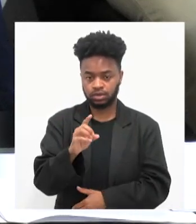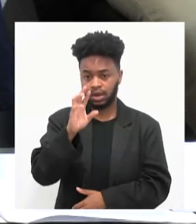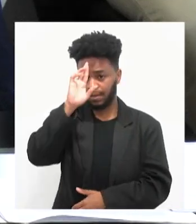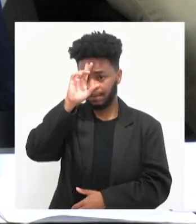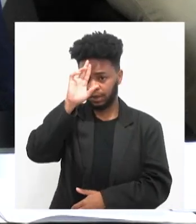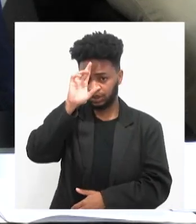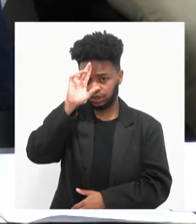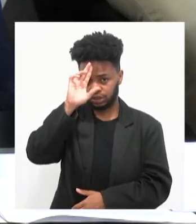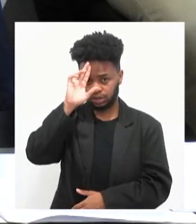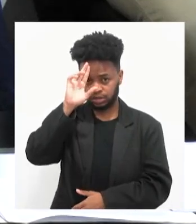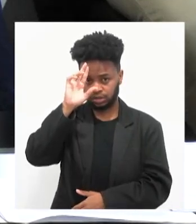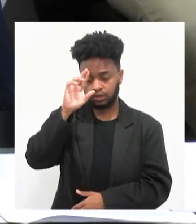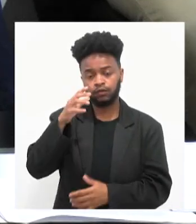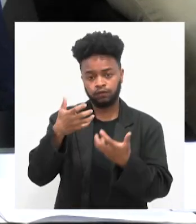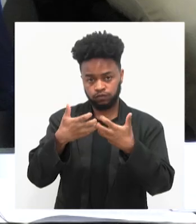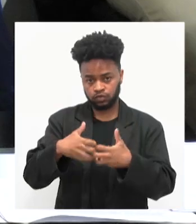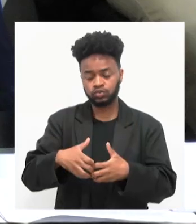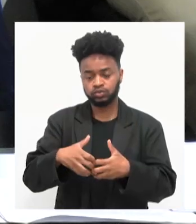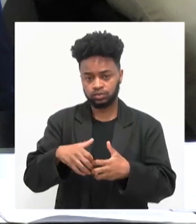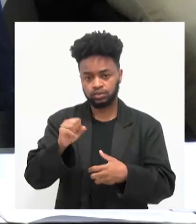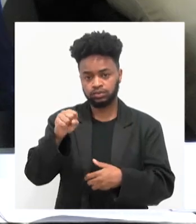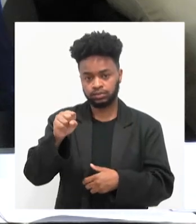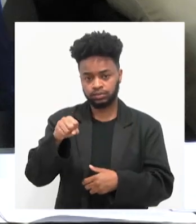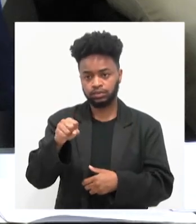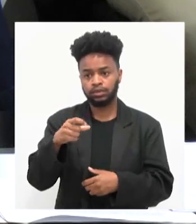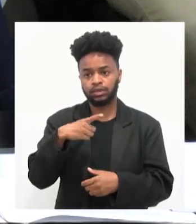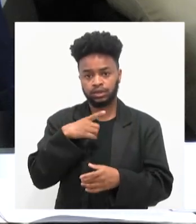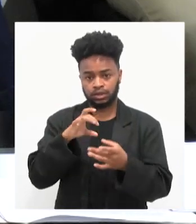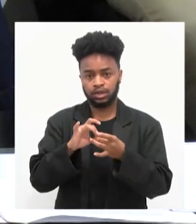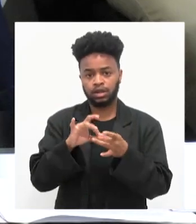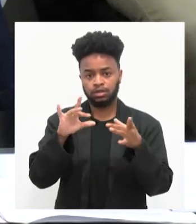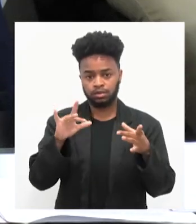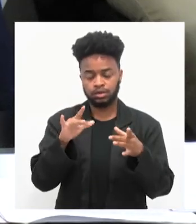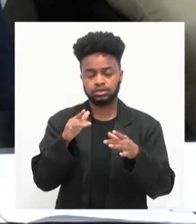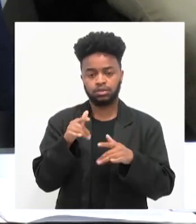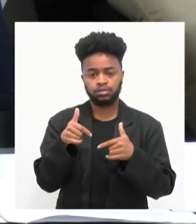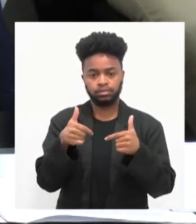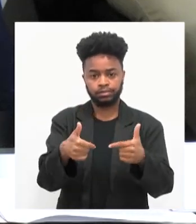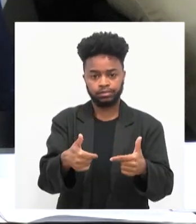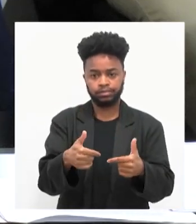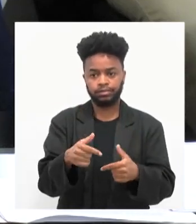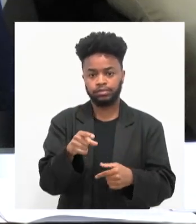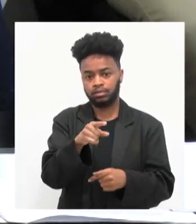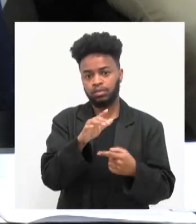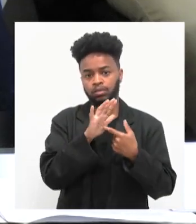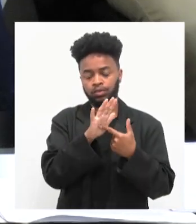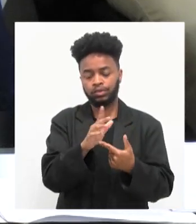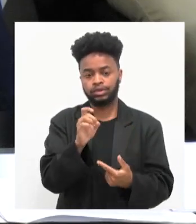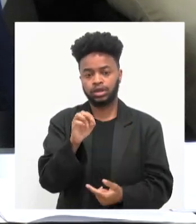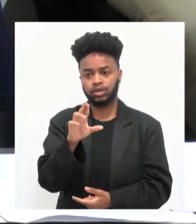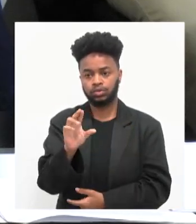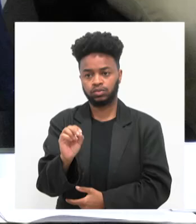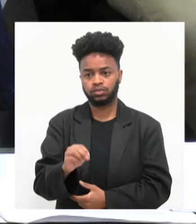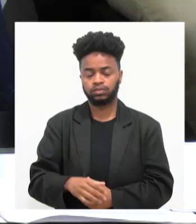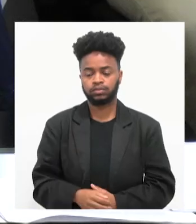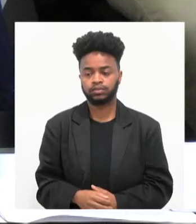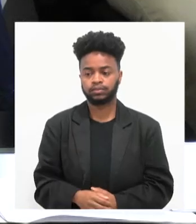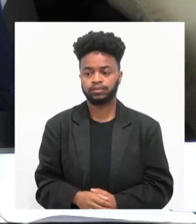não está funcionando. Mesquita está funcionando, Tá funcionando. tem alvará, tem corpo de bombeiro, ele apresentou para o Detro. Mas eu queria Inclu- já